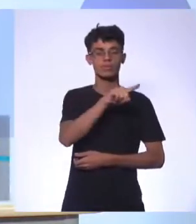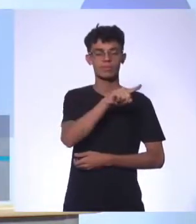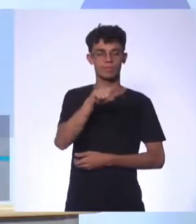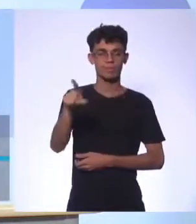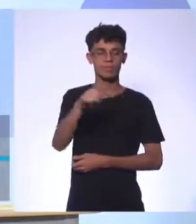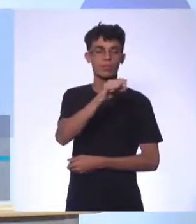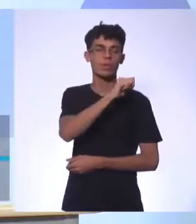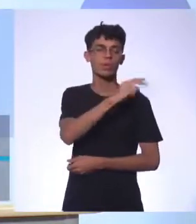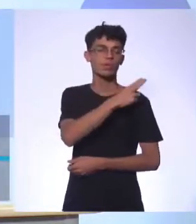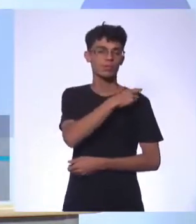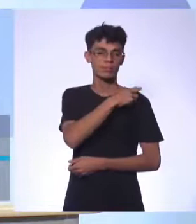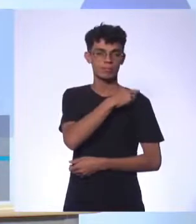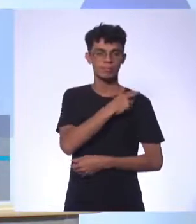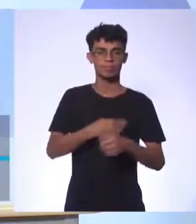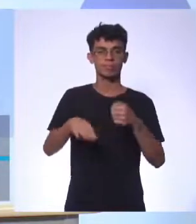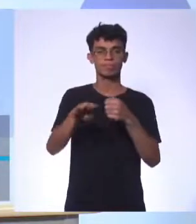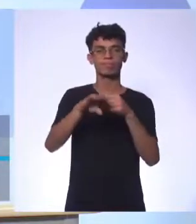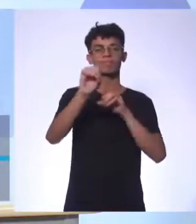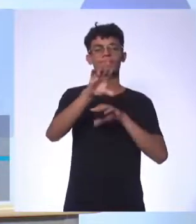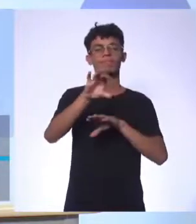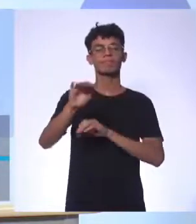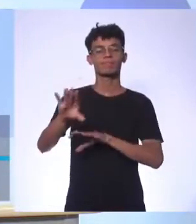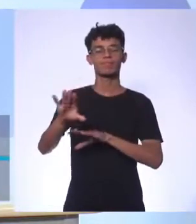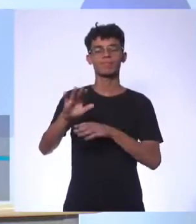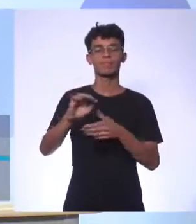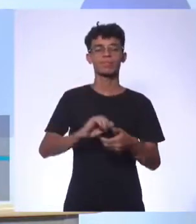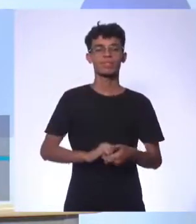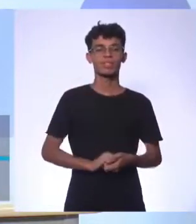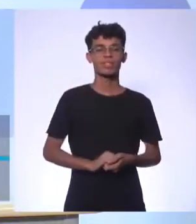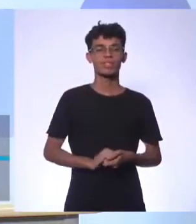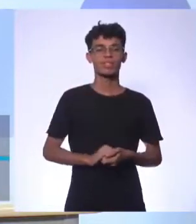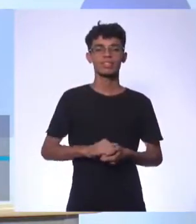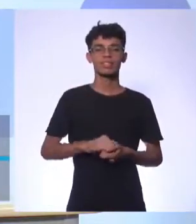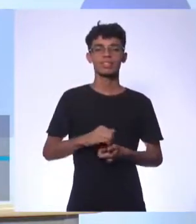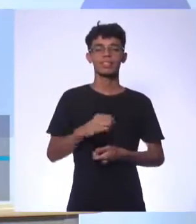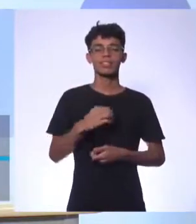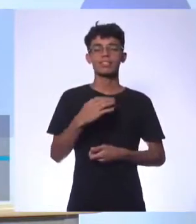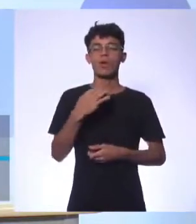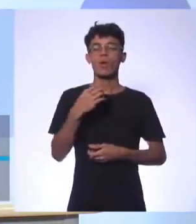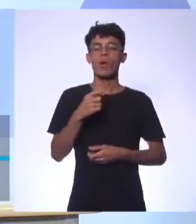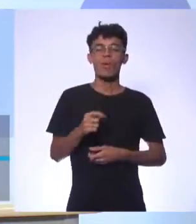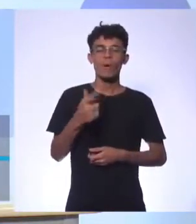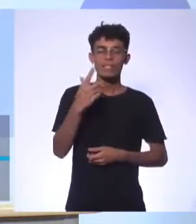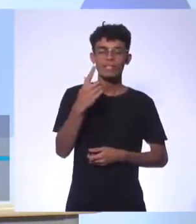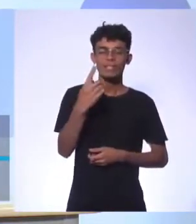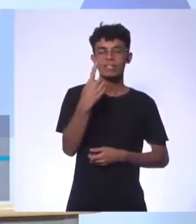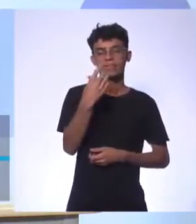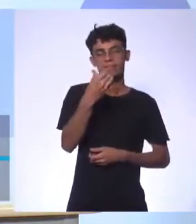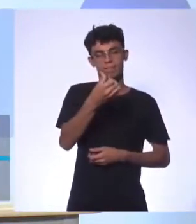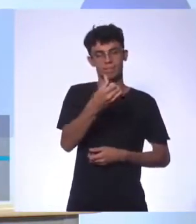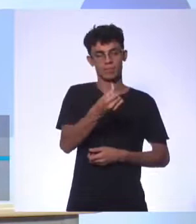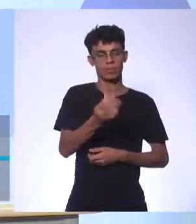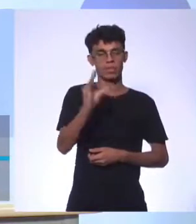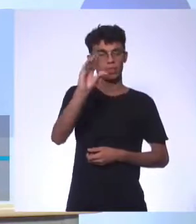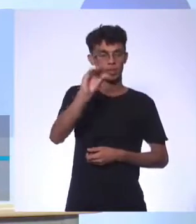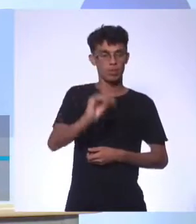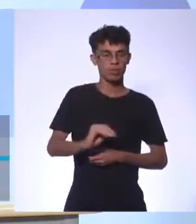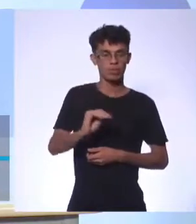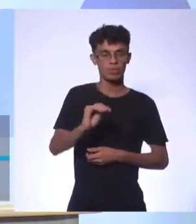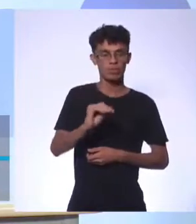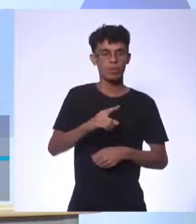segundo ano do ensino médio. Já são 15 para as 18 horas, é hora da aula de história,